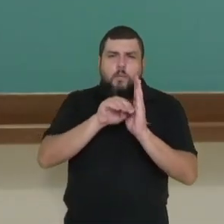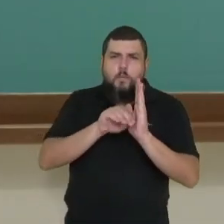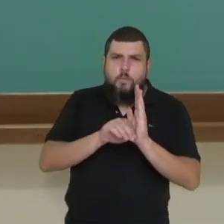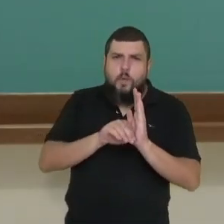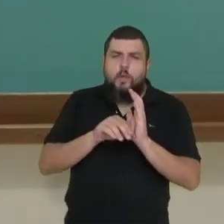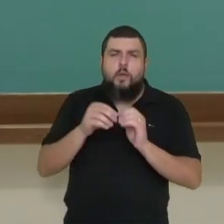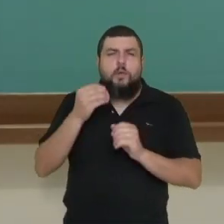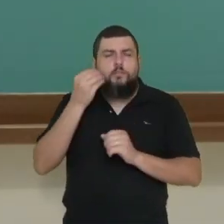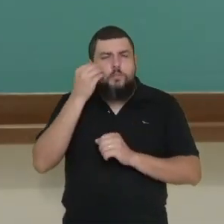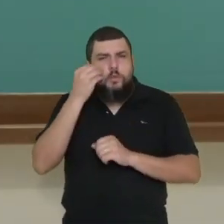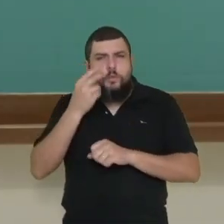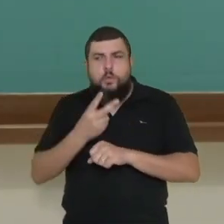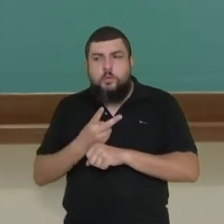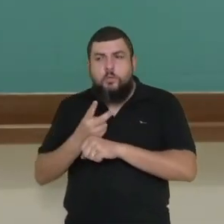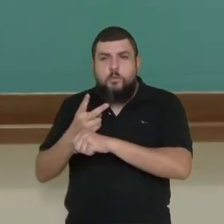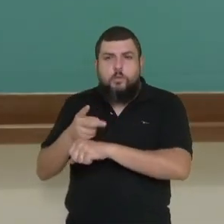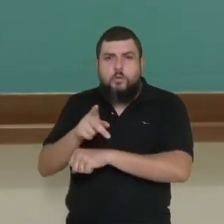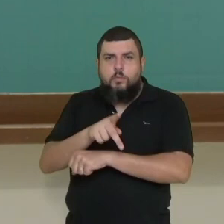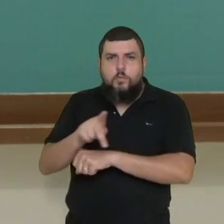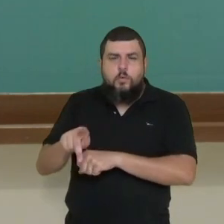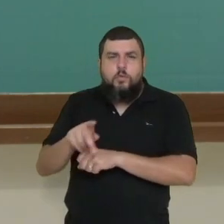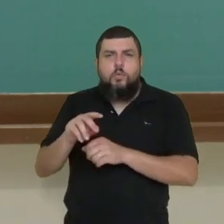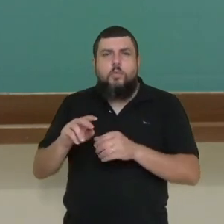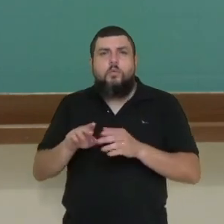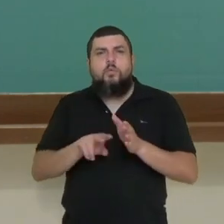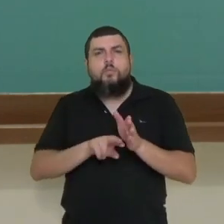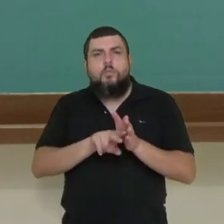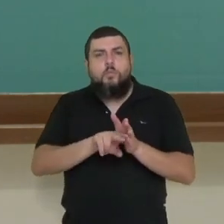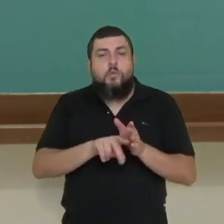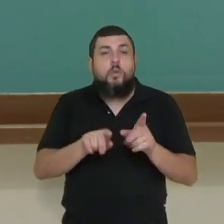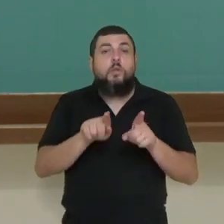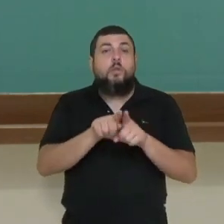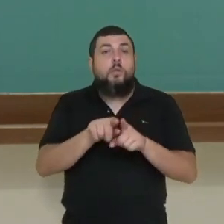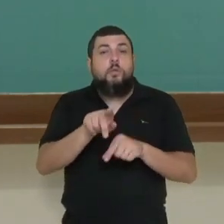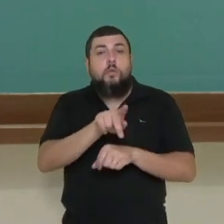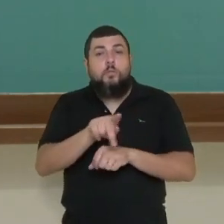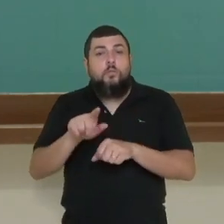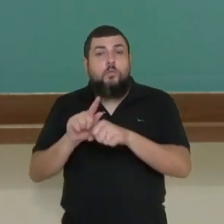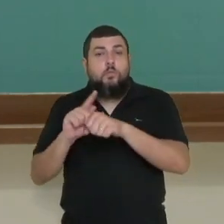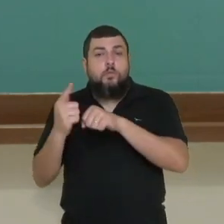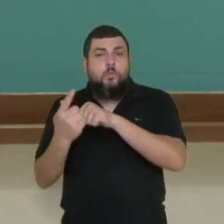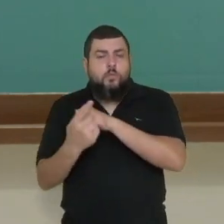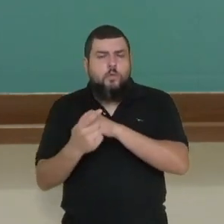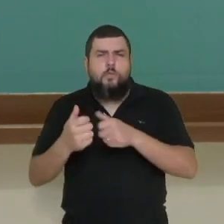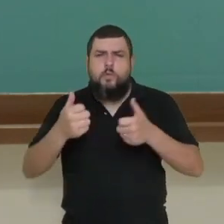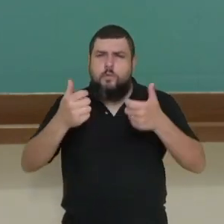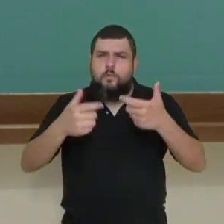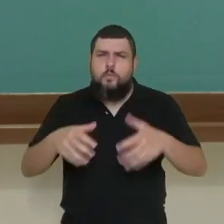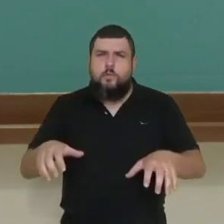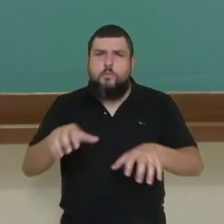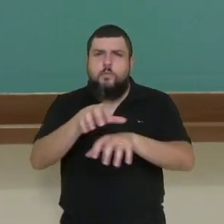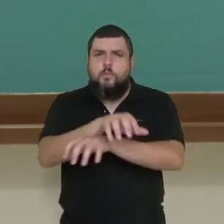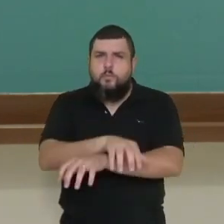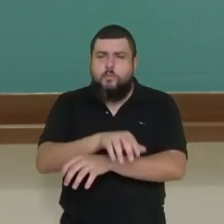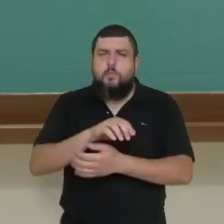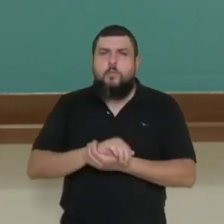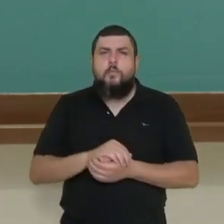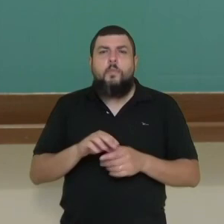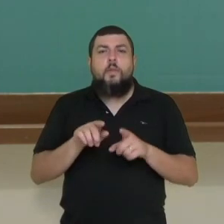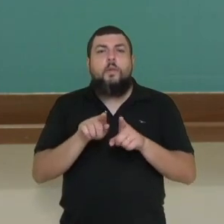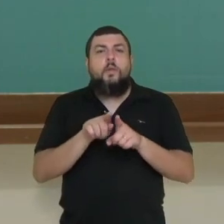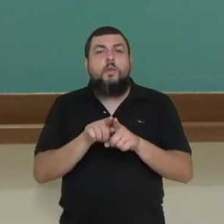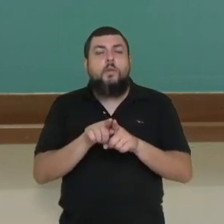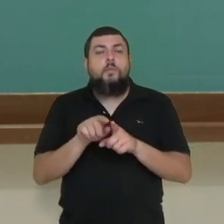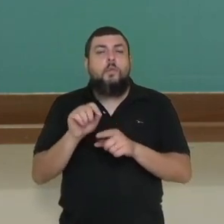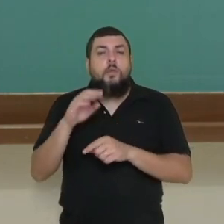de biologia, de geografia, por que não, né? Porque a gente está falando ali de bioma, né, de uma região específica e,